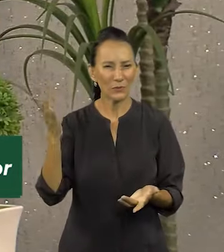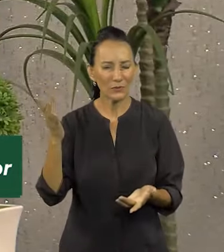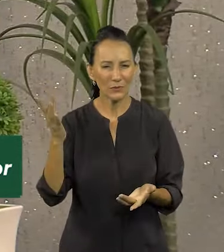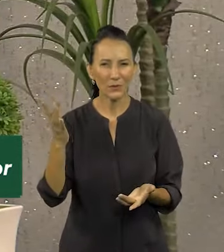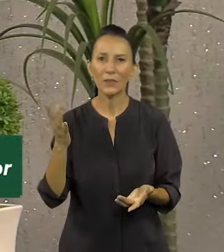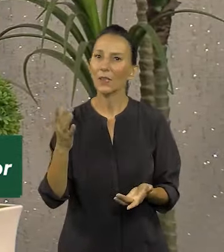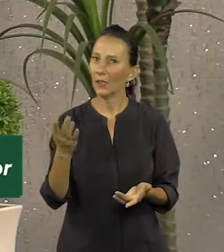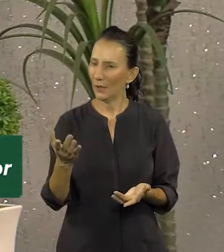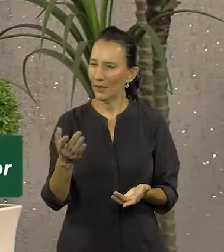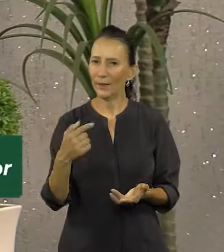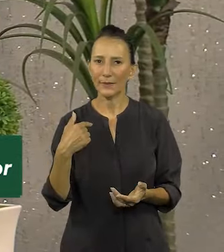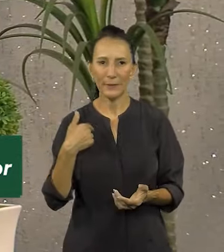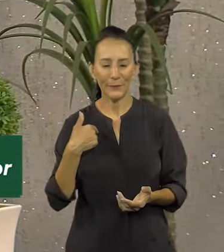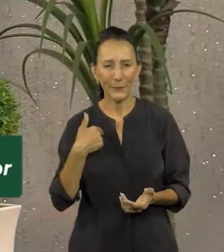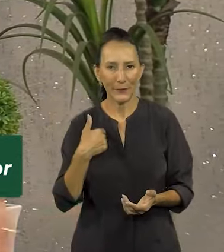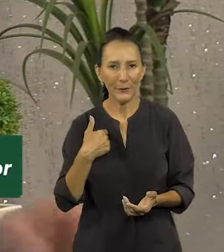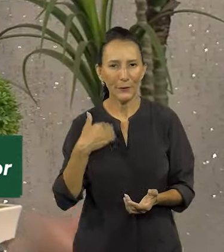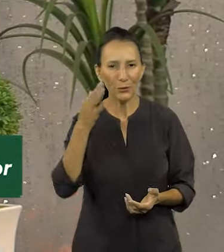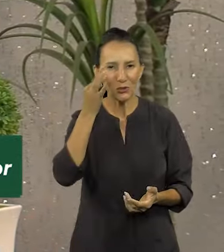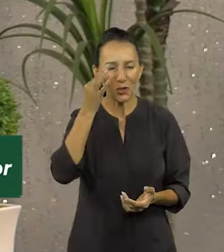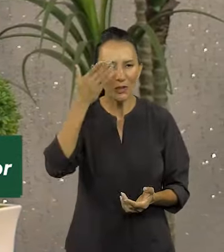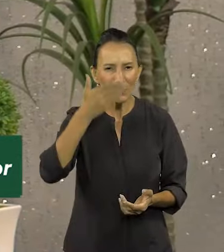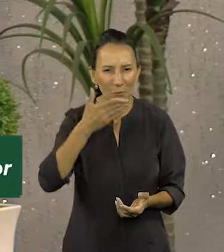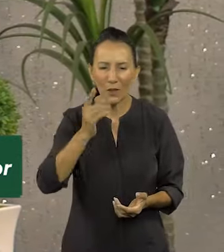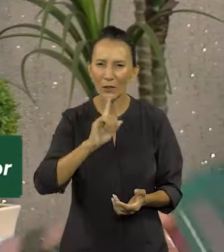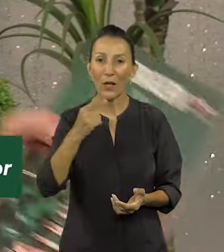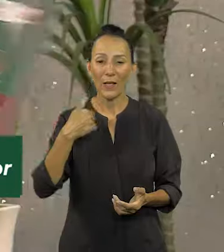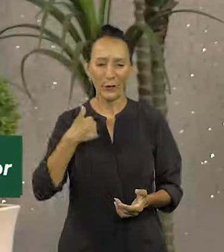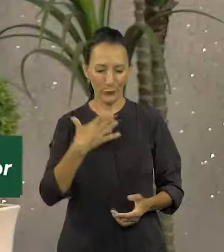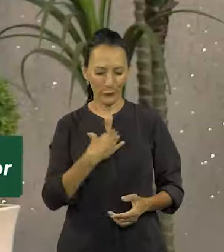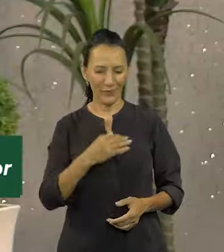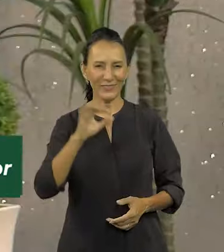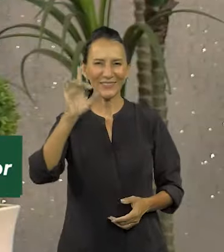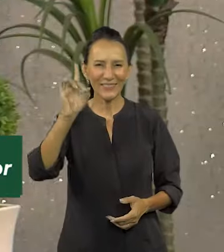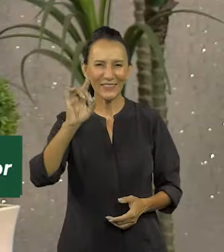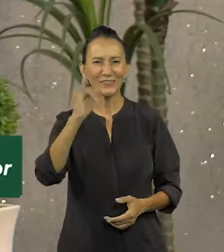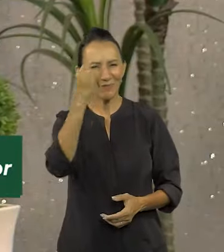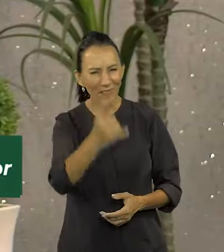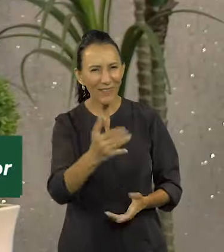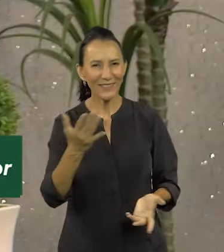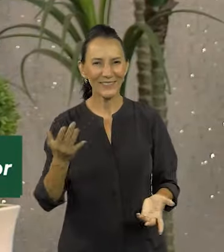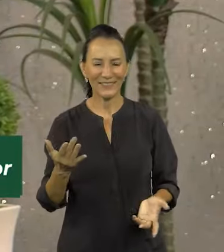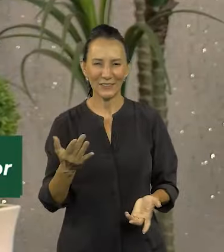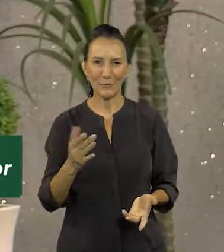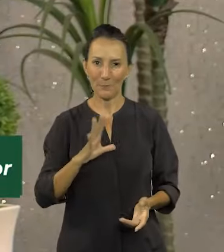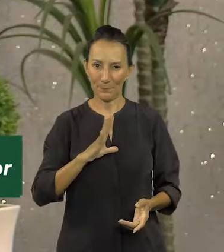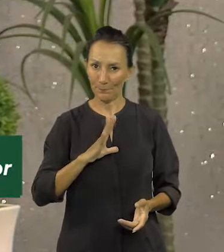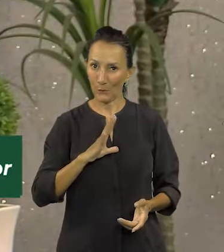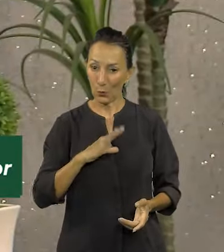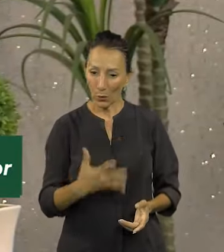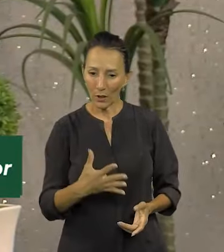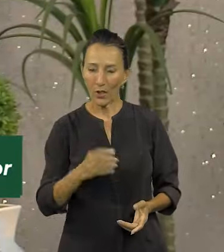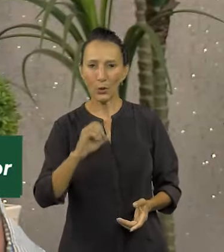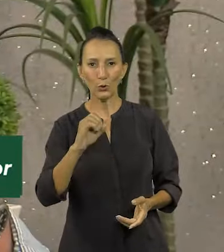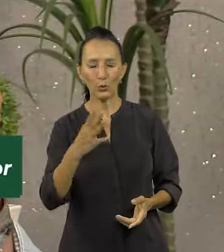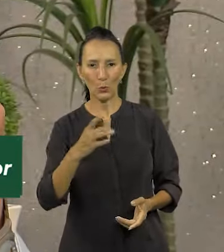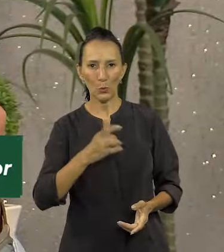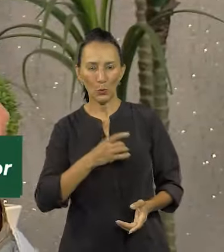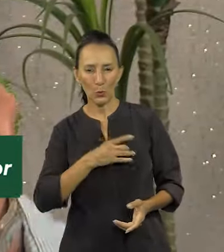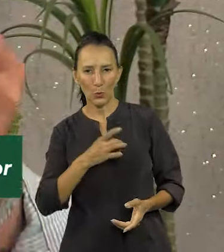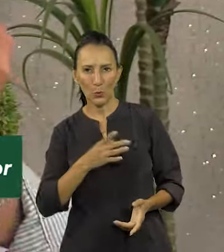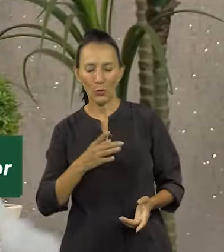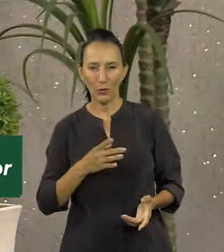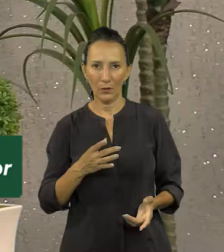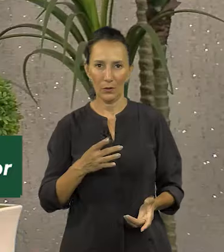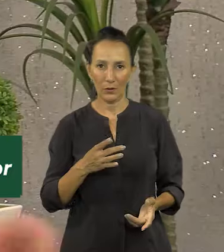então isso aqui é muito legal para você estudar com a sua igreja coragem e Covardia é um assim o que que